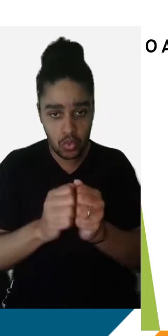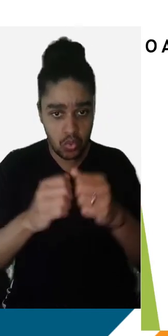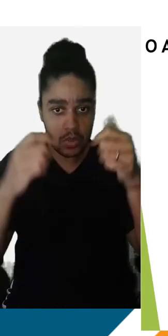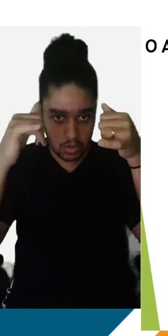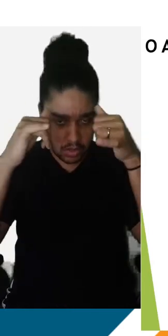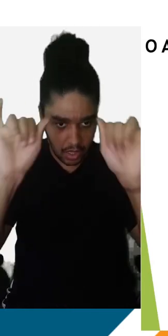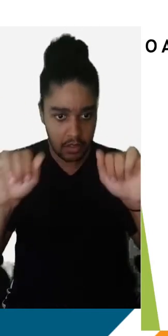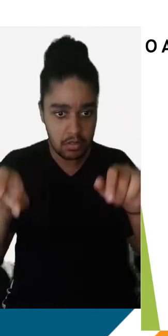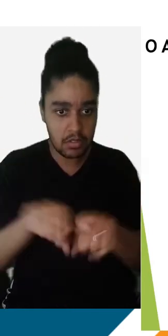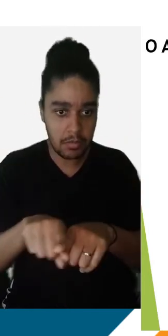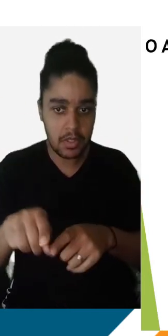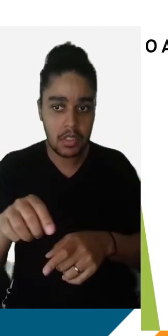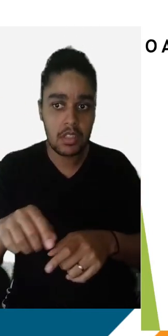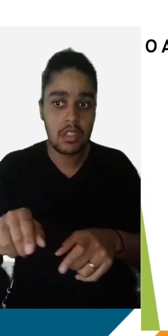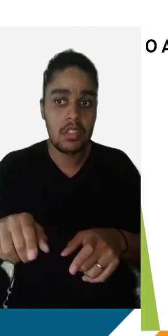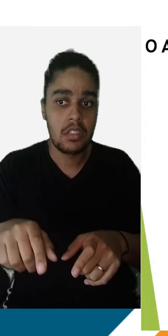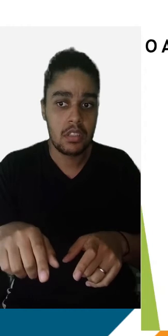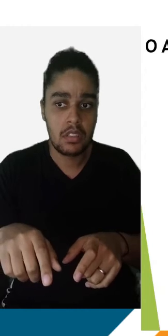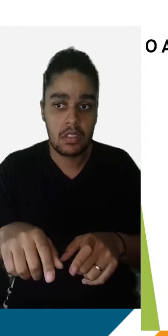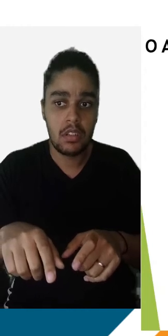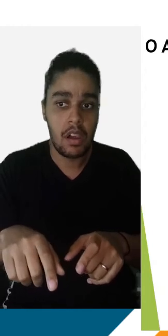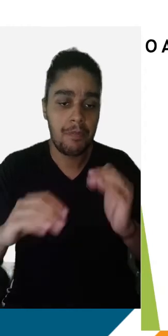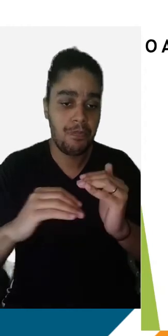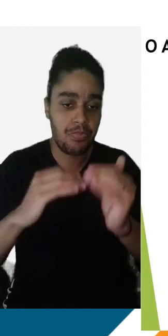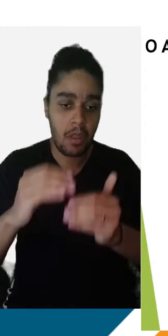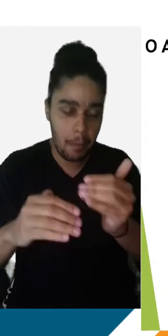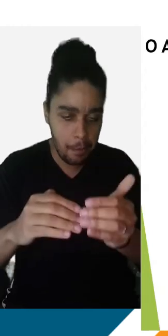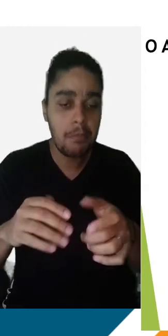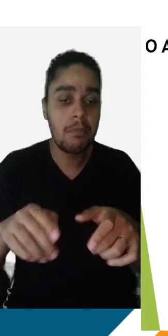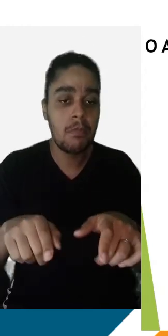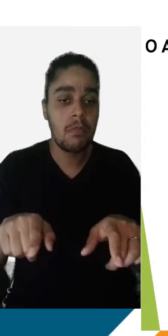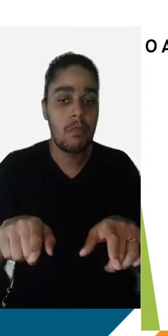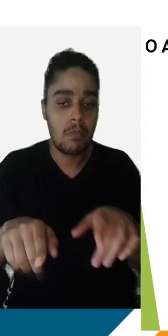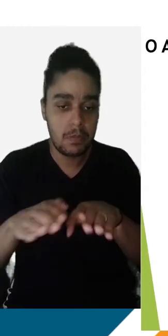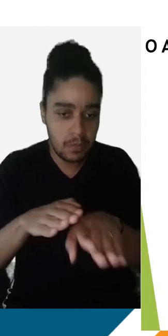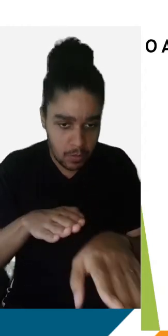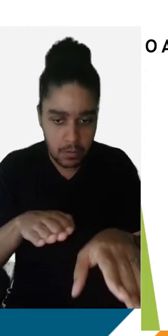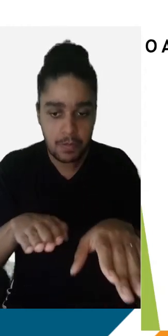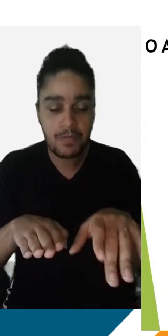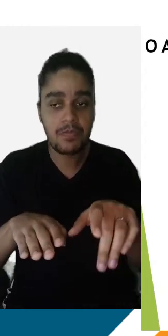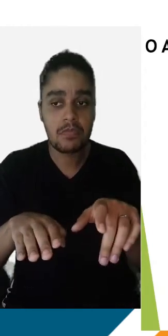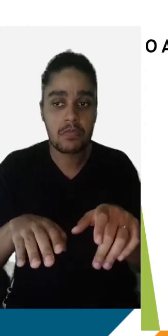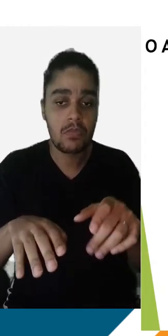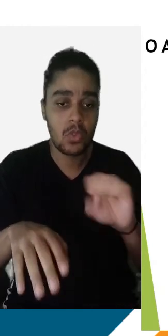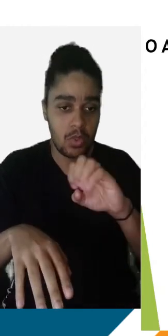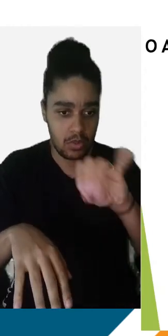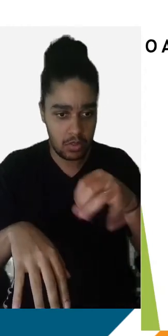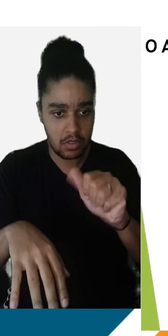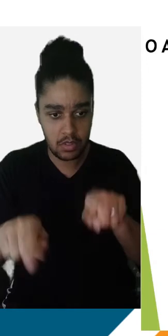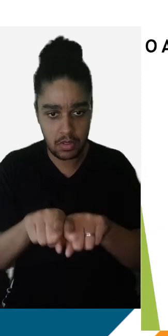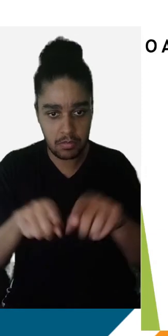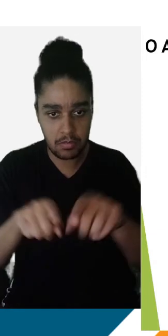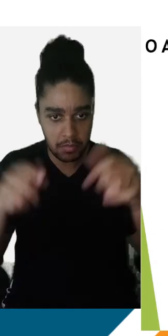gado, avança junto com a pecuária, tá? É um processo de avanço aí pelo Brasil de um complexo grãos, carne, beleza? Tanto a soja quanto